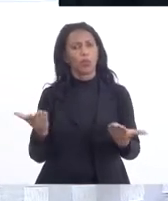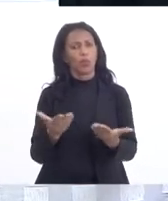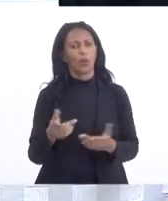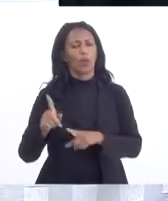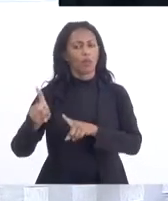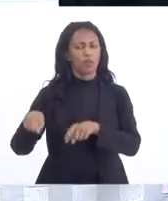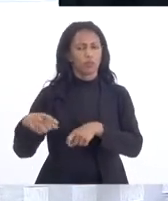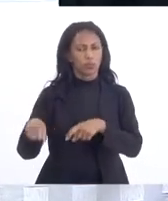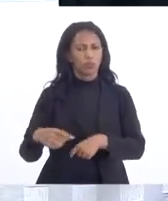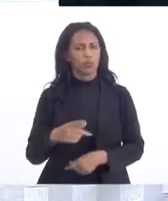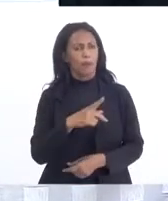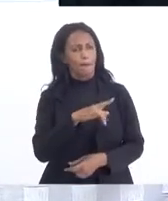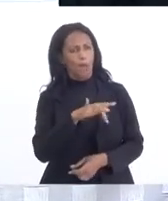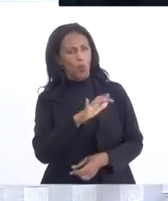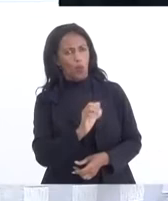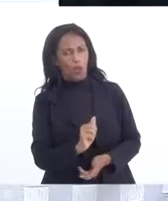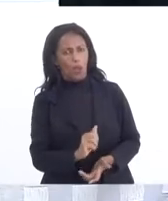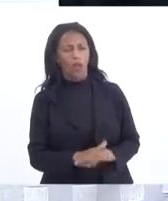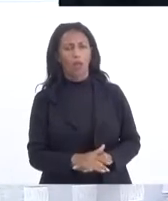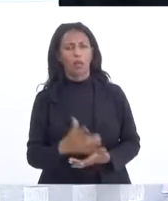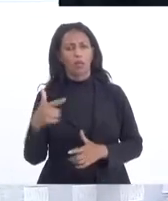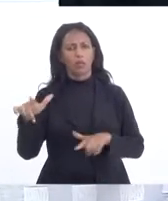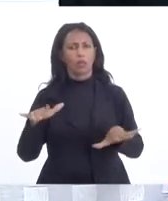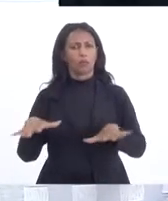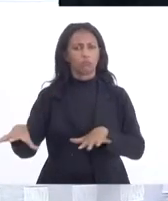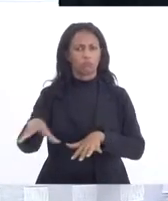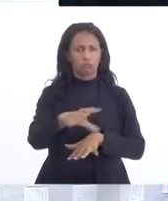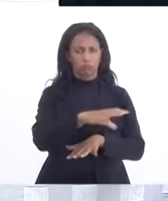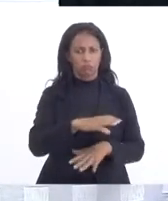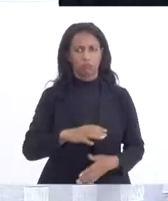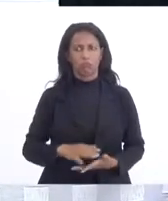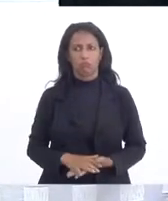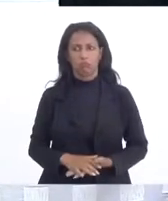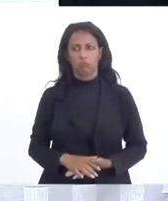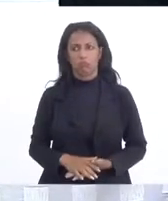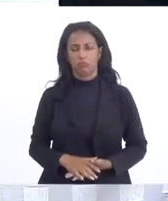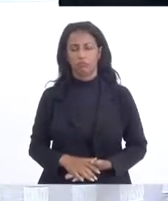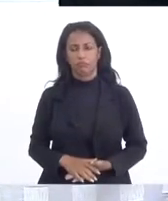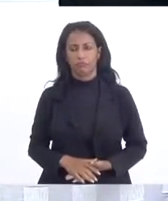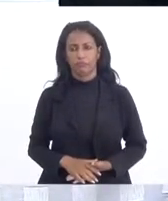da agricultura, na pecuária e outras áreas. Então,